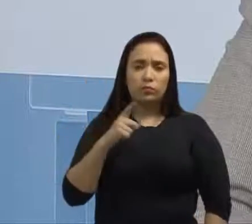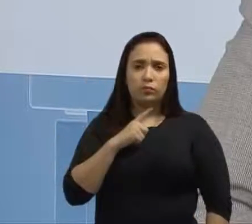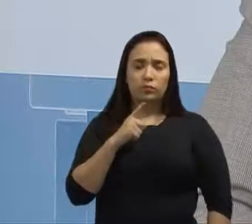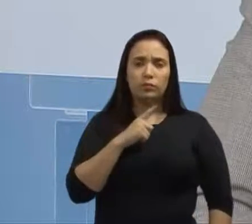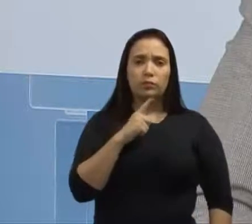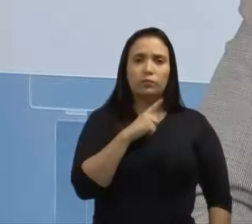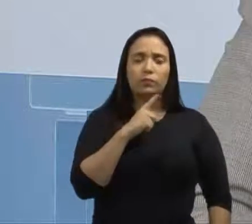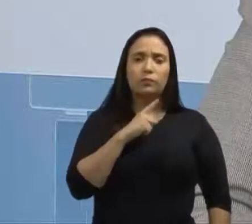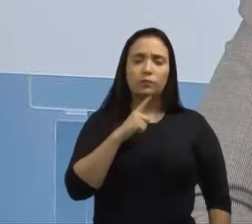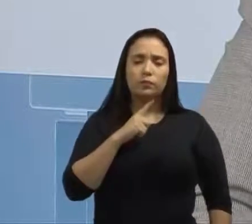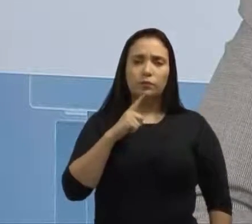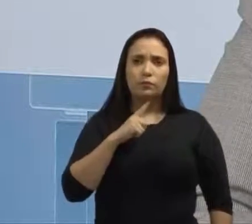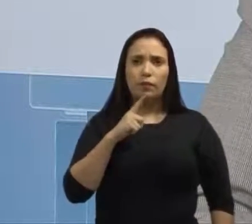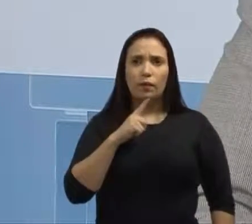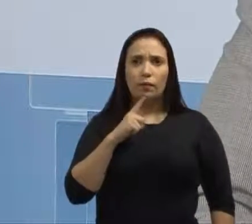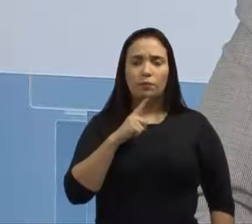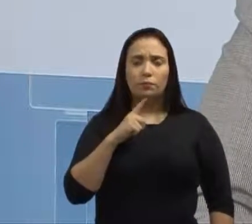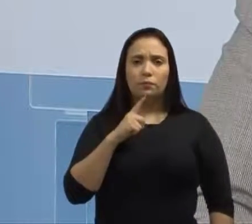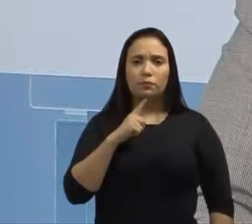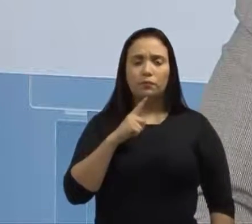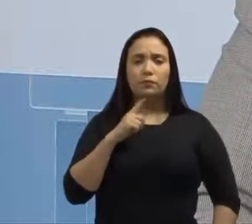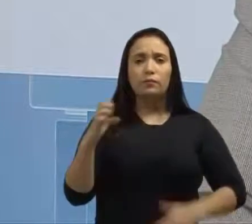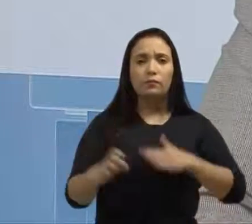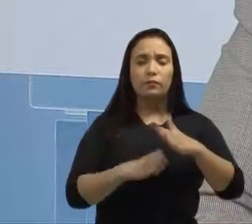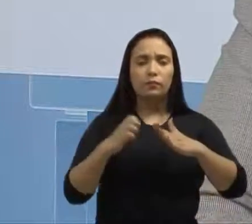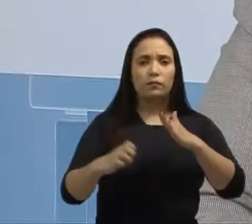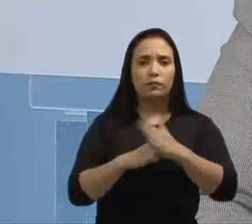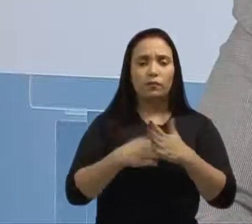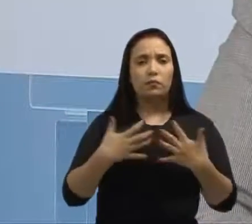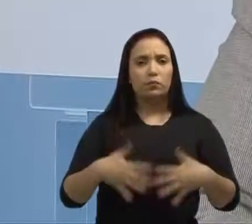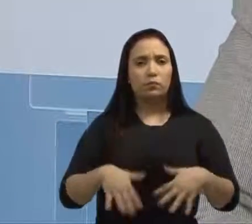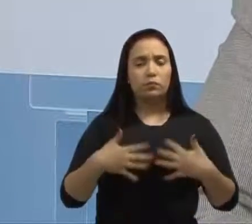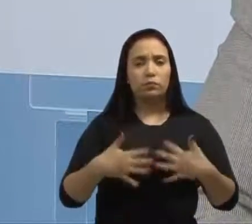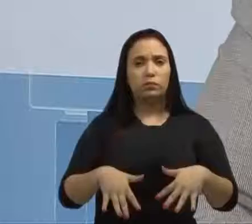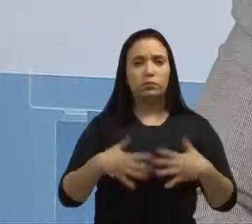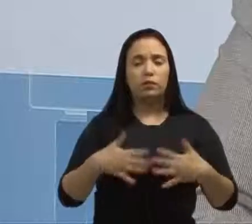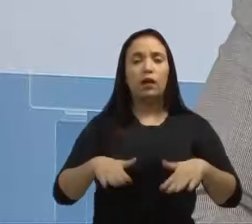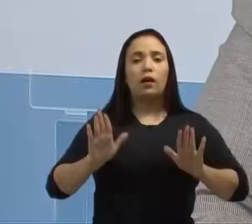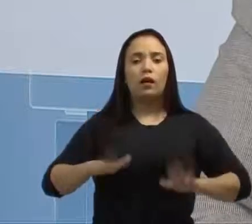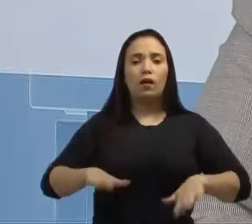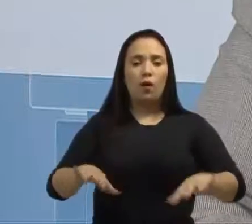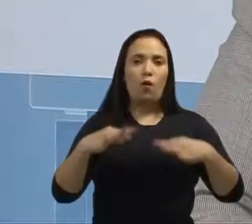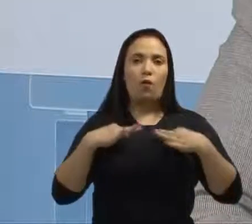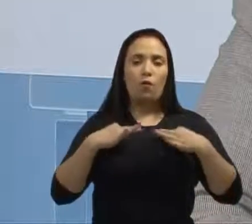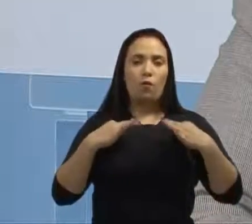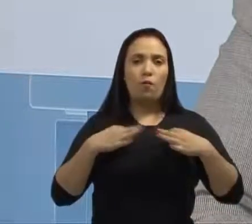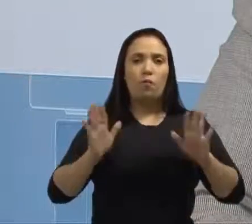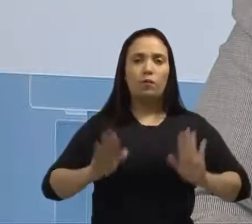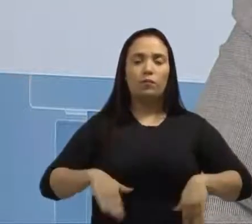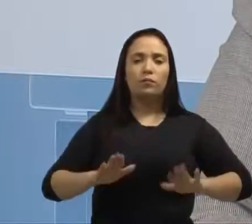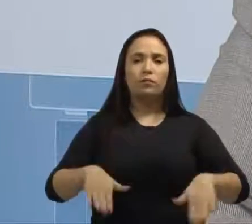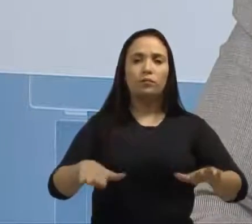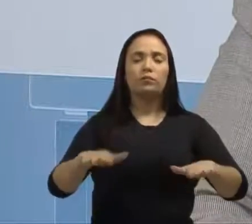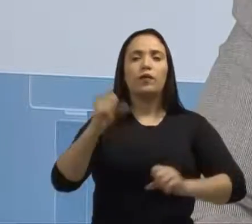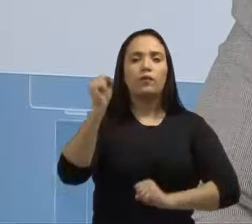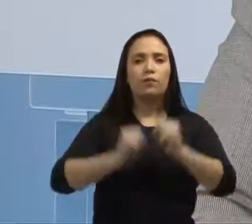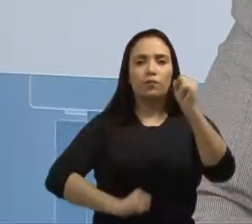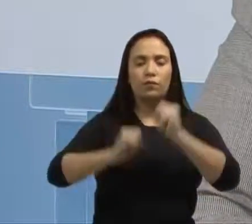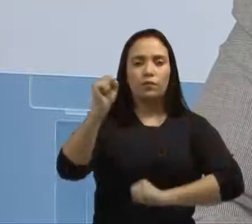maiores... Testes. Um dos maiores empresários do ramo têxtil do Brasil, né? Grande